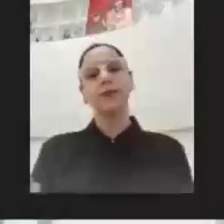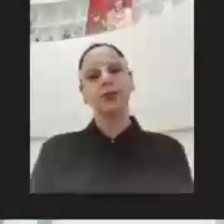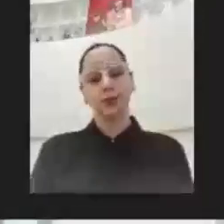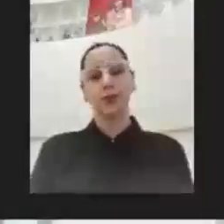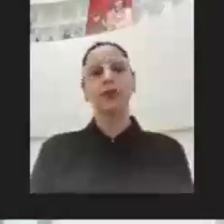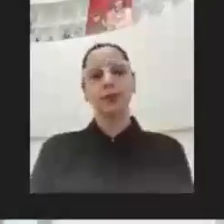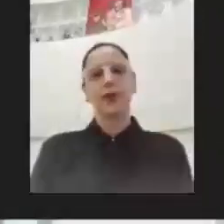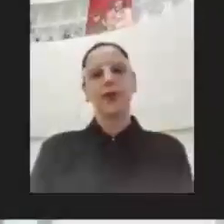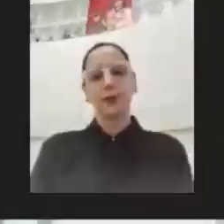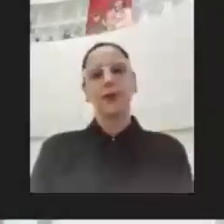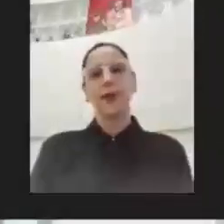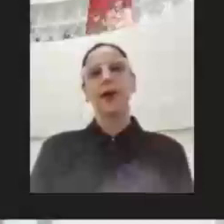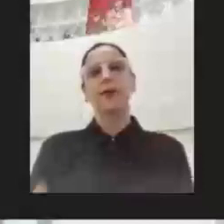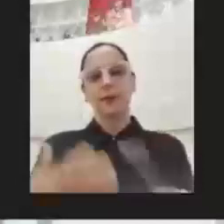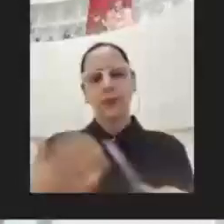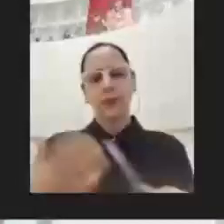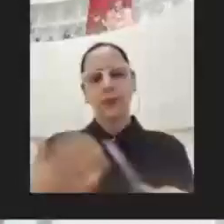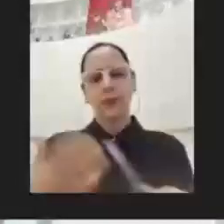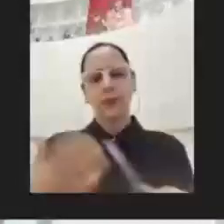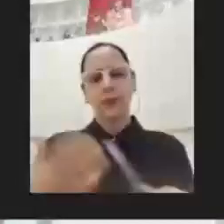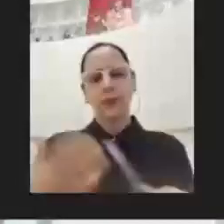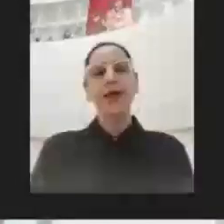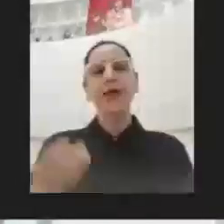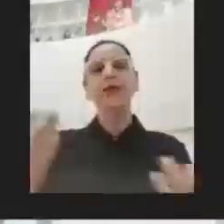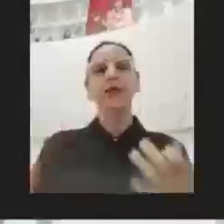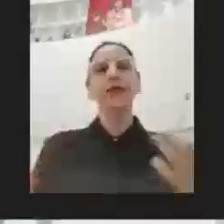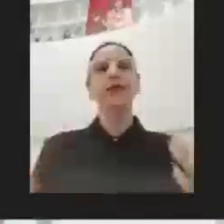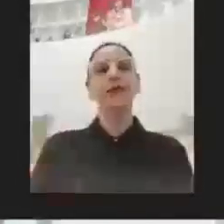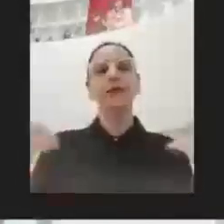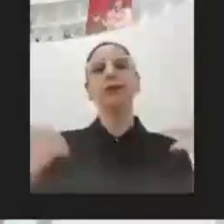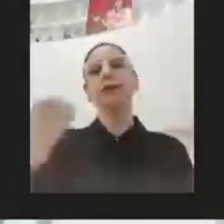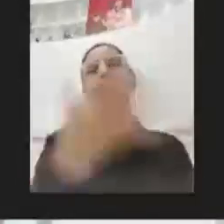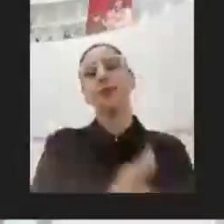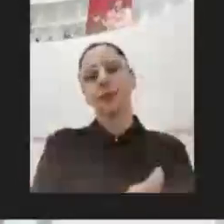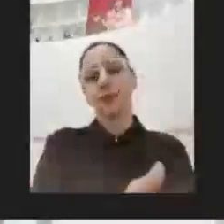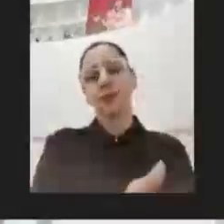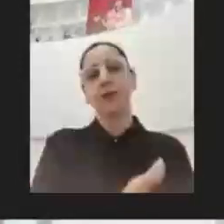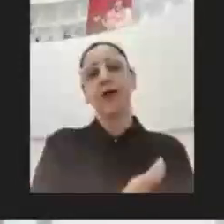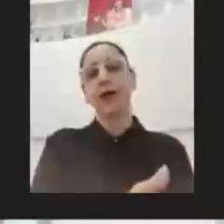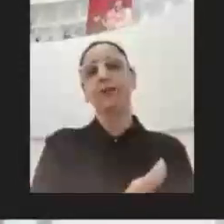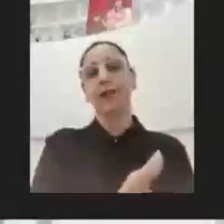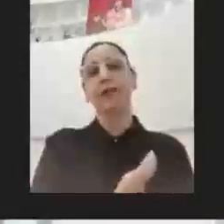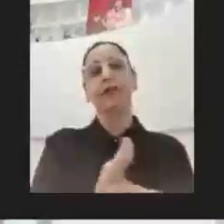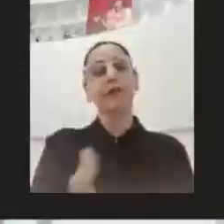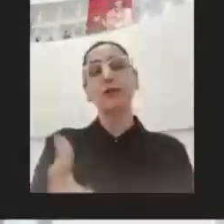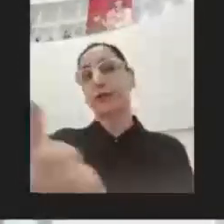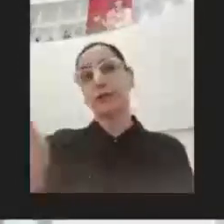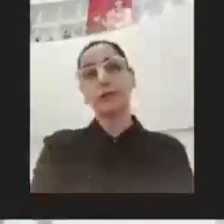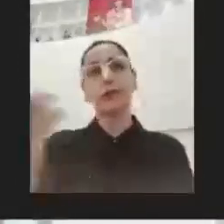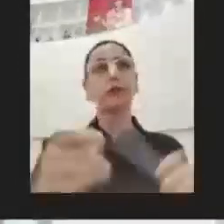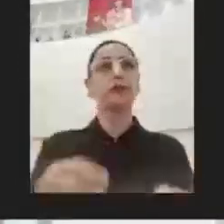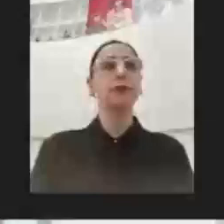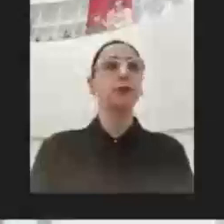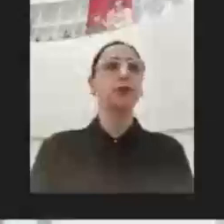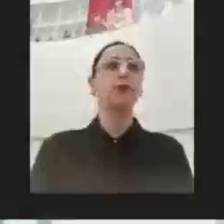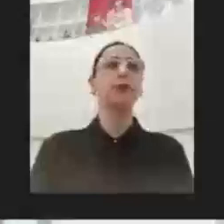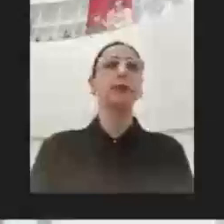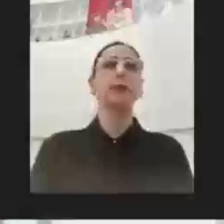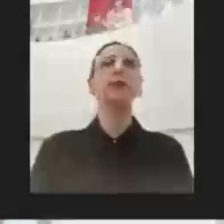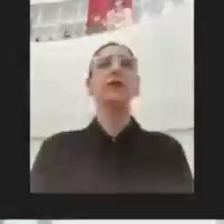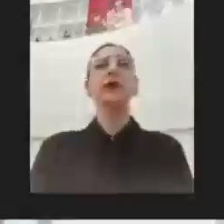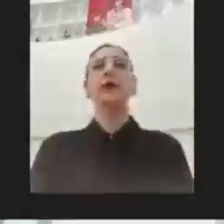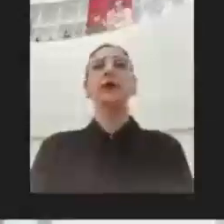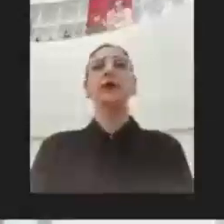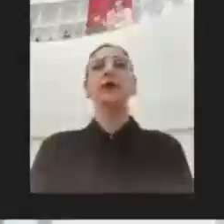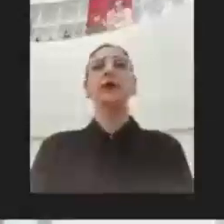onde a mãe também precisa de ajuda para trabalhar a questão ali da introdução da alimentação saudável, né? Nós devemos